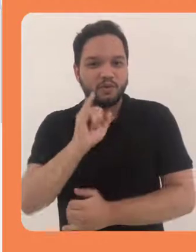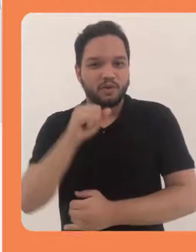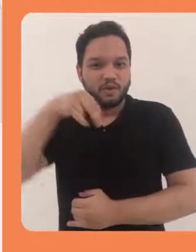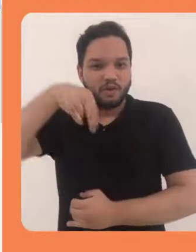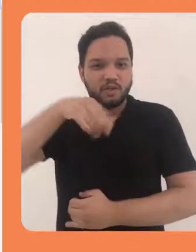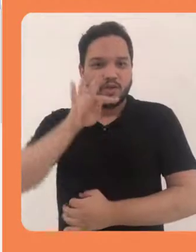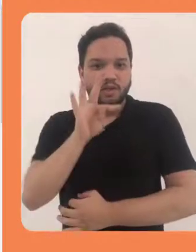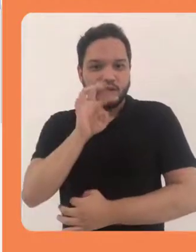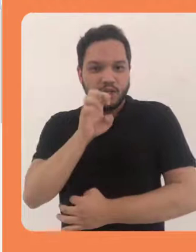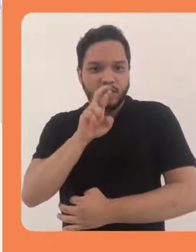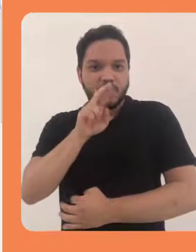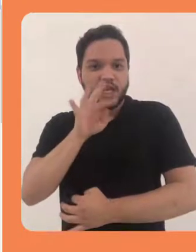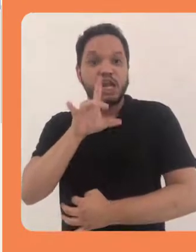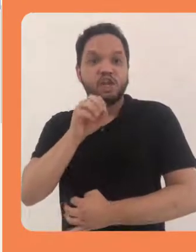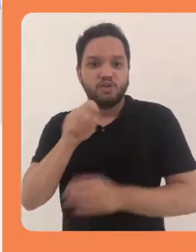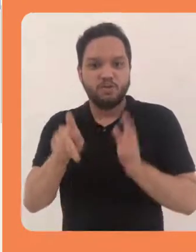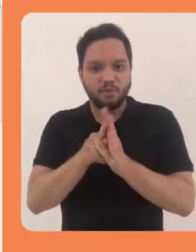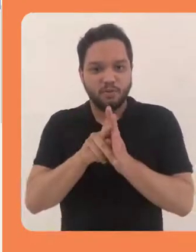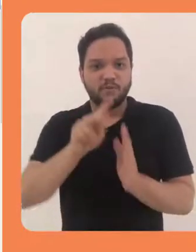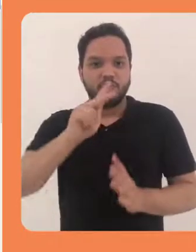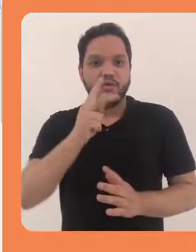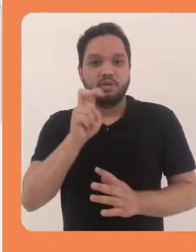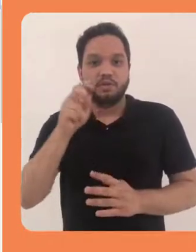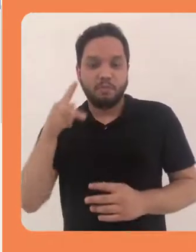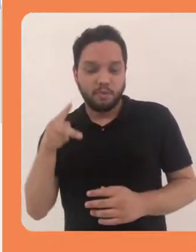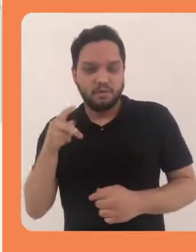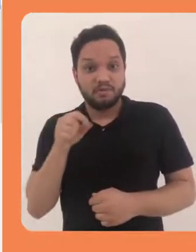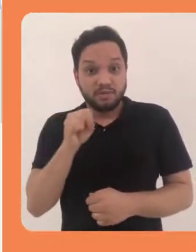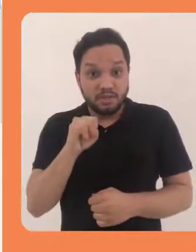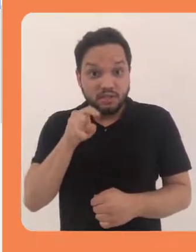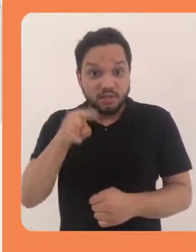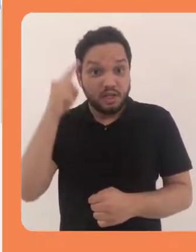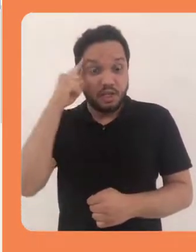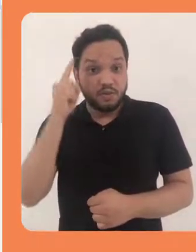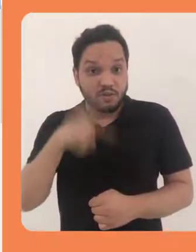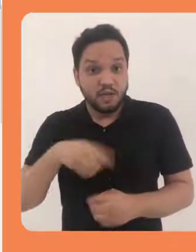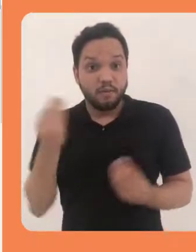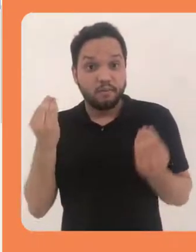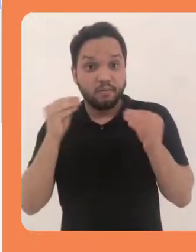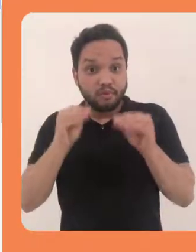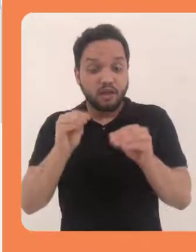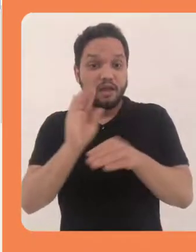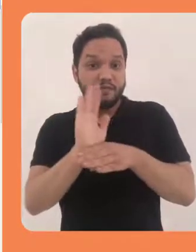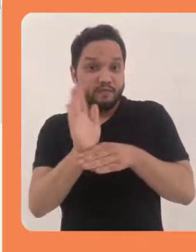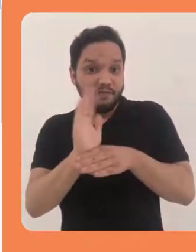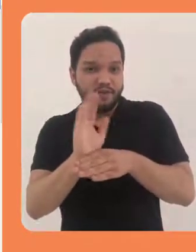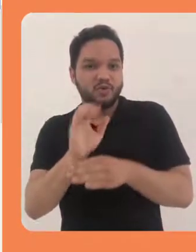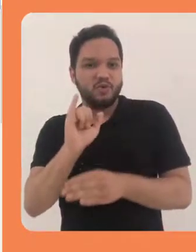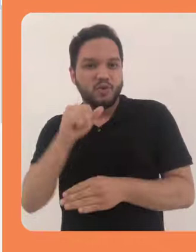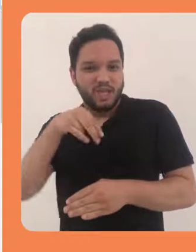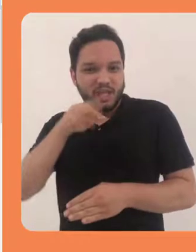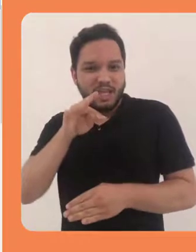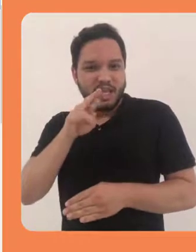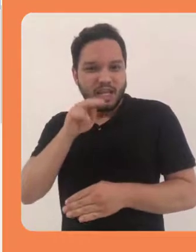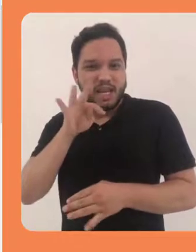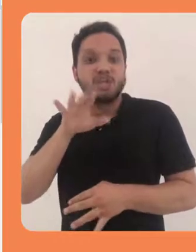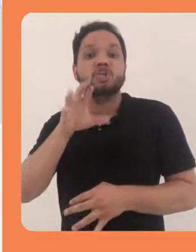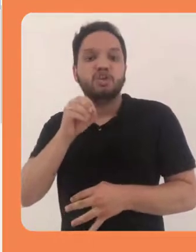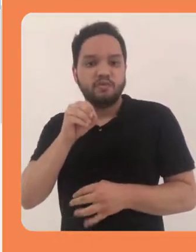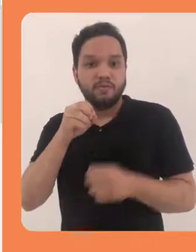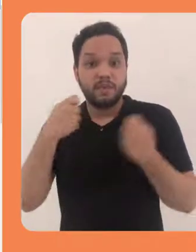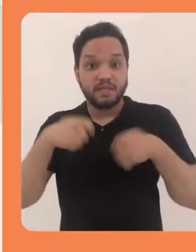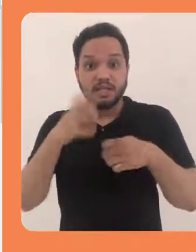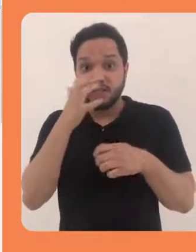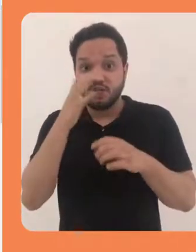tá nesse vídeo vamos dar continuidade aos recursos do vídeo interativo do